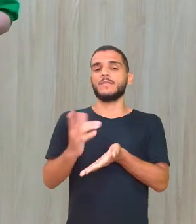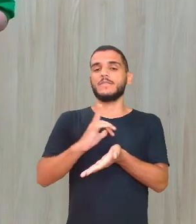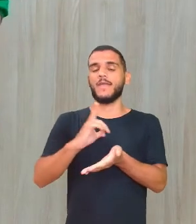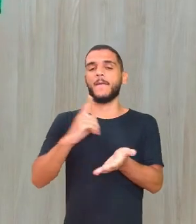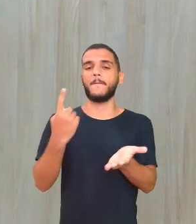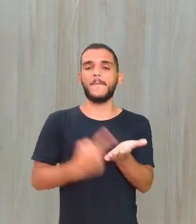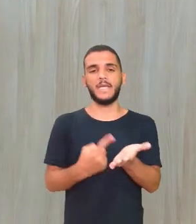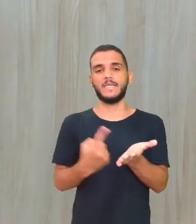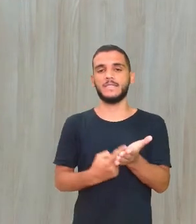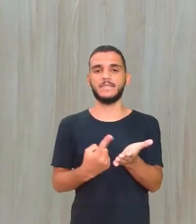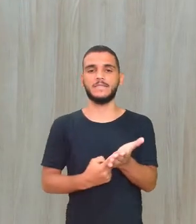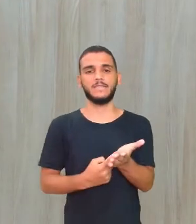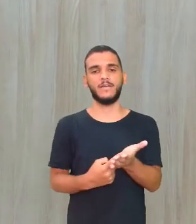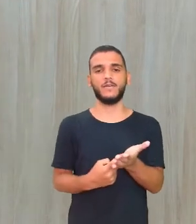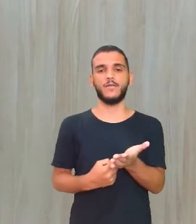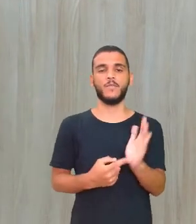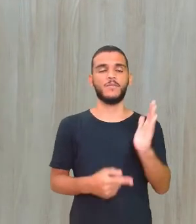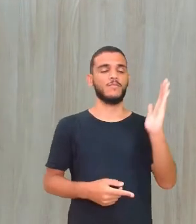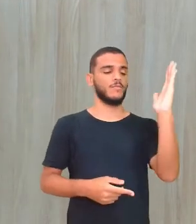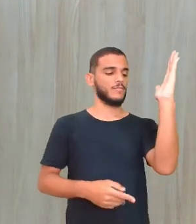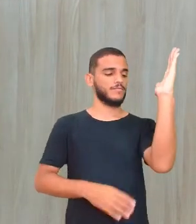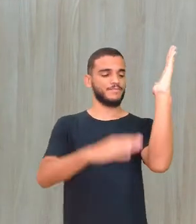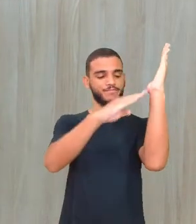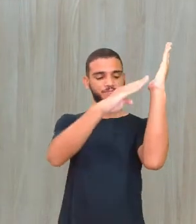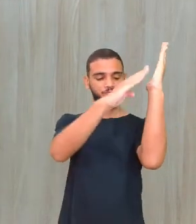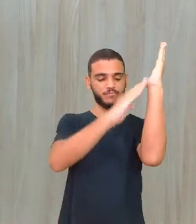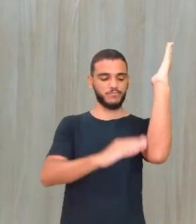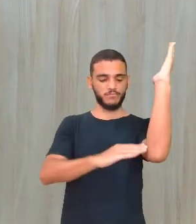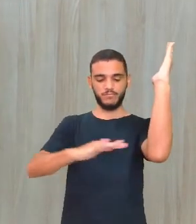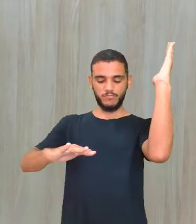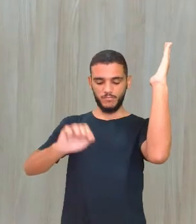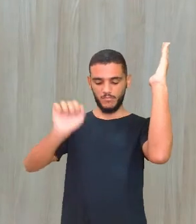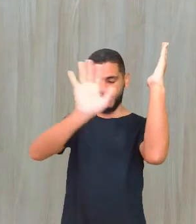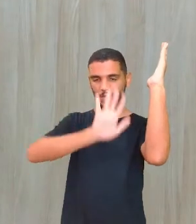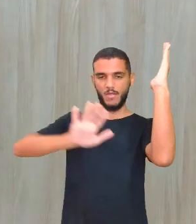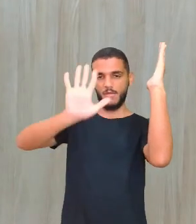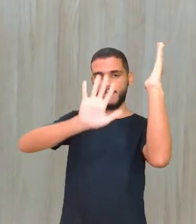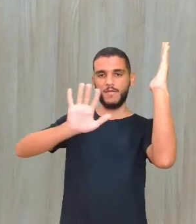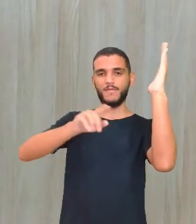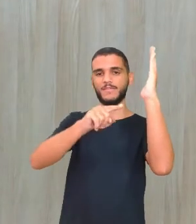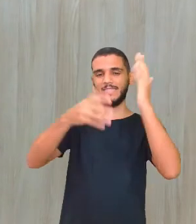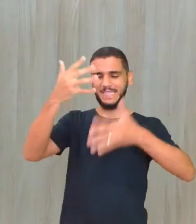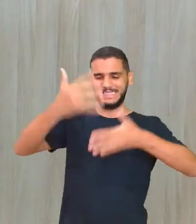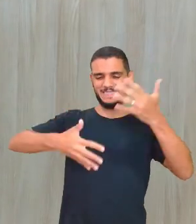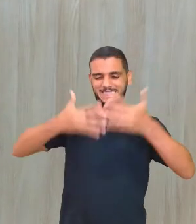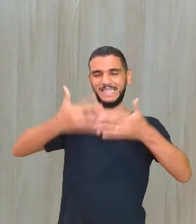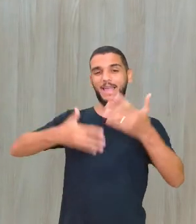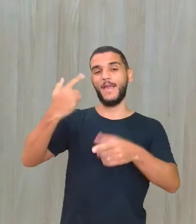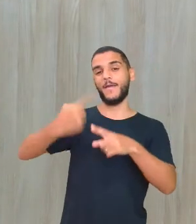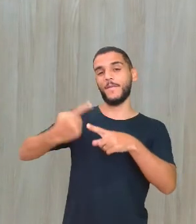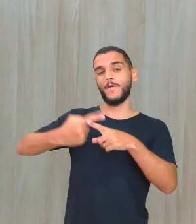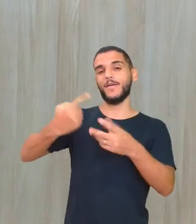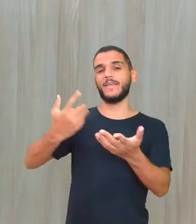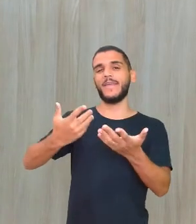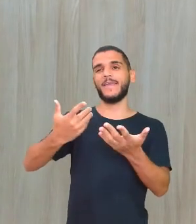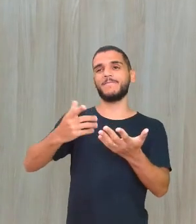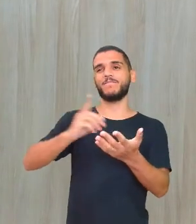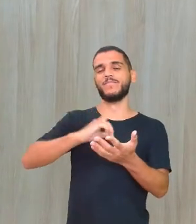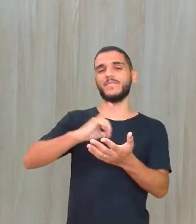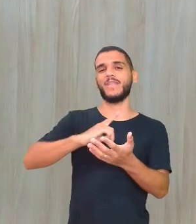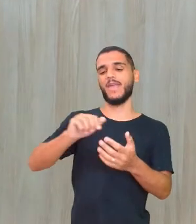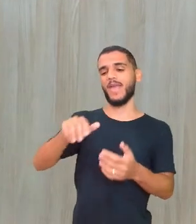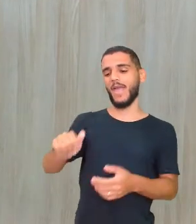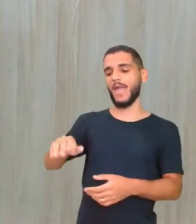vezes vocês se atrapalham quando o ponto faz parte das